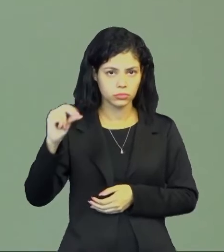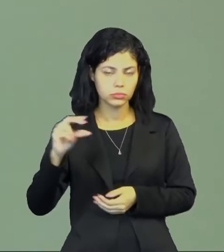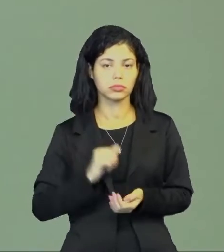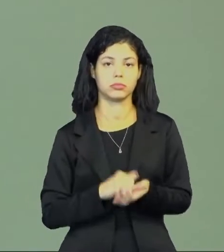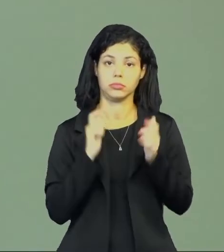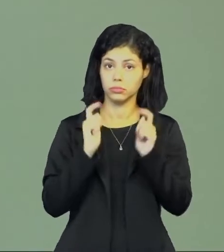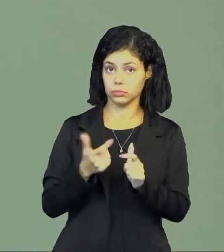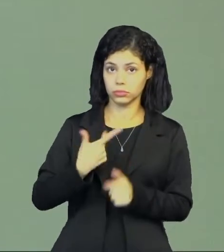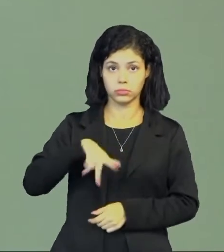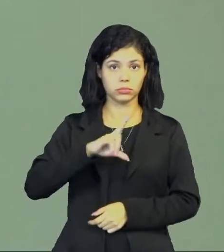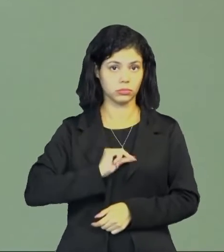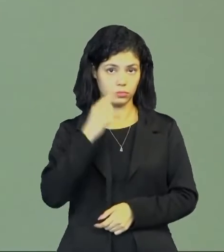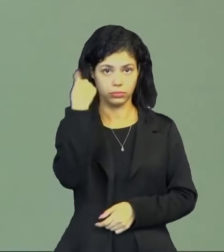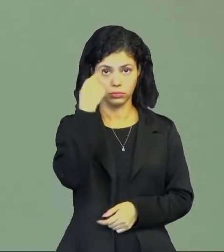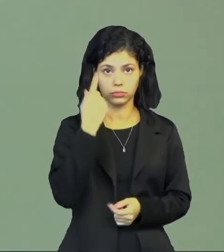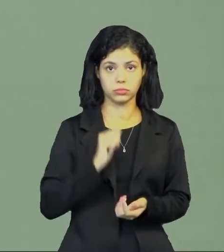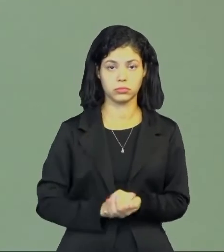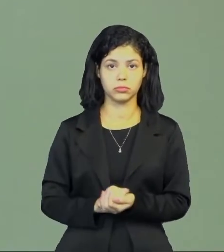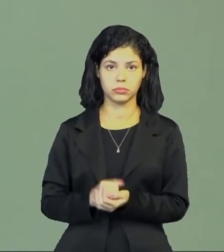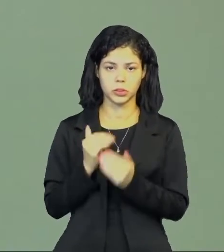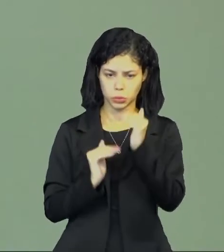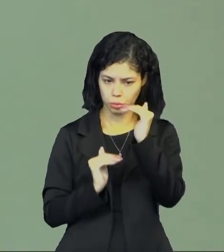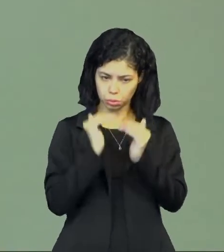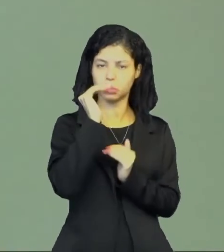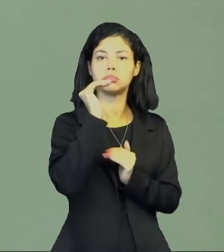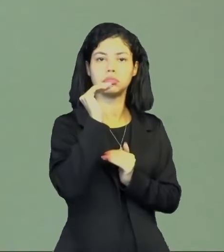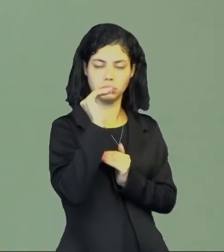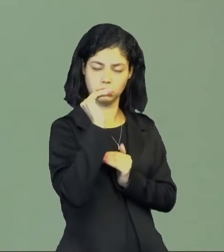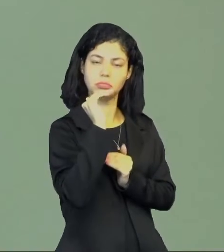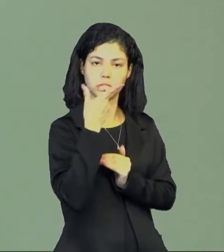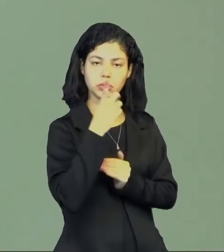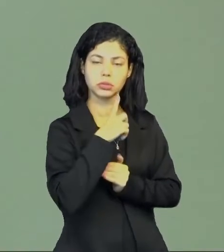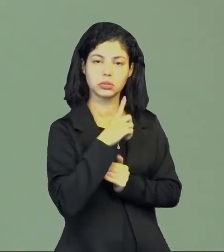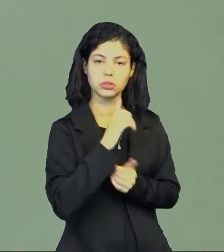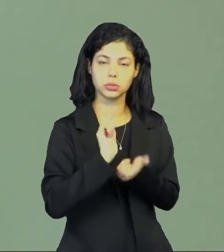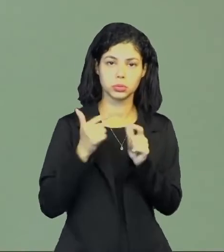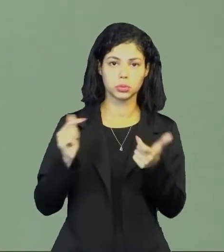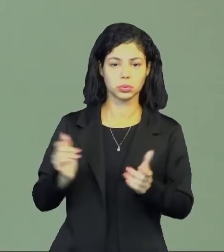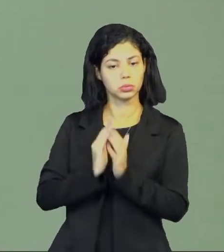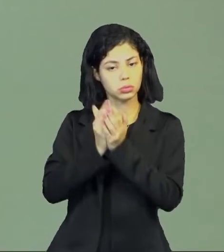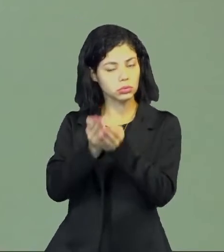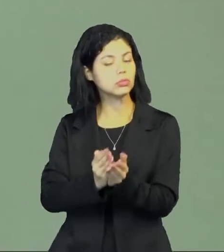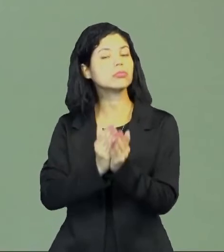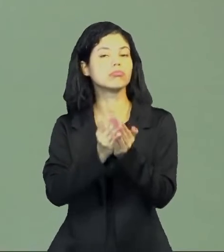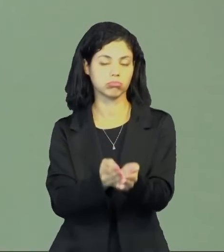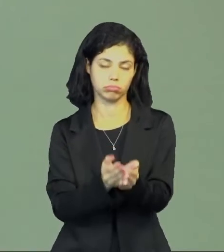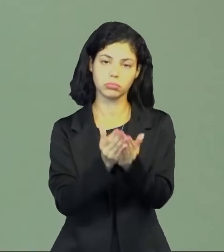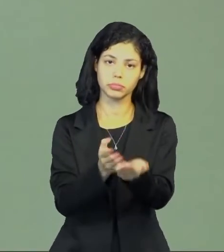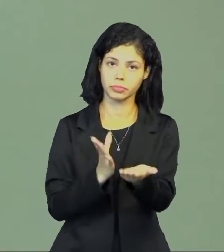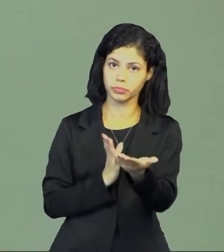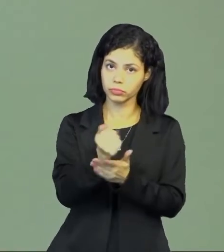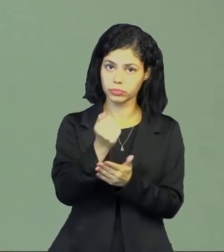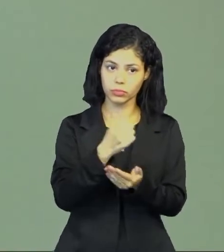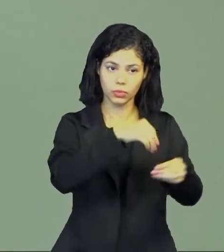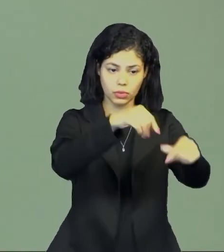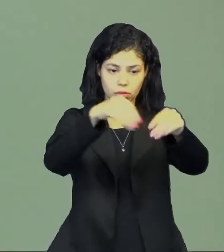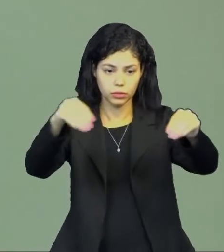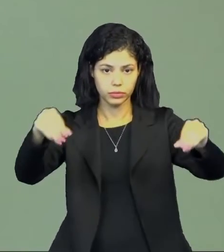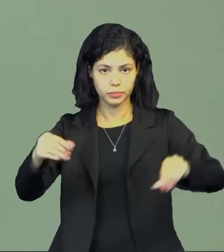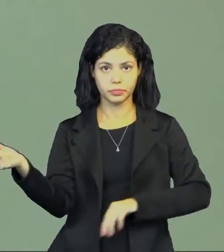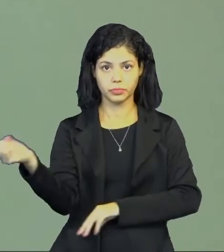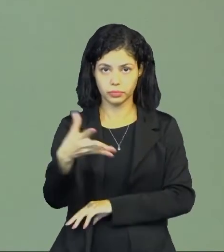época Portugal e Espanha eram as superpotências da época e tinham essas grandes navegações, né, por busca de novos